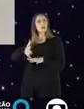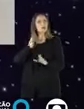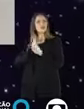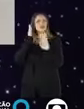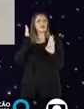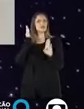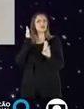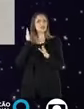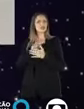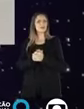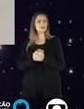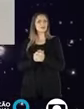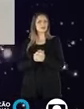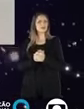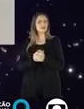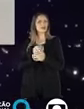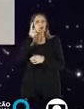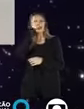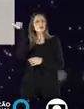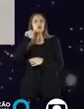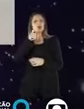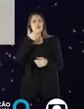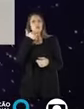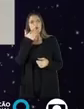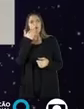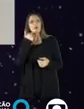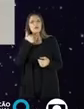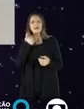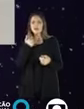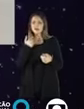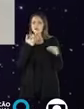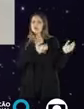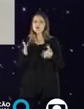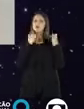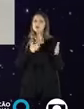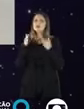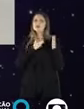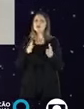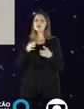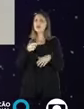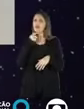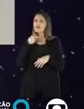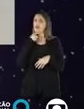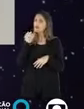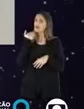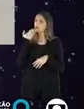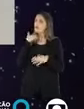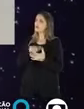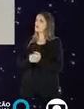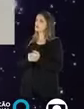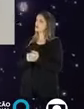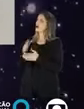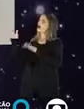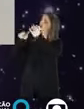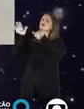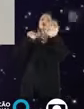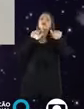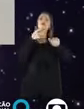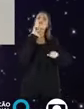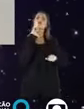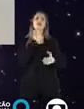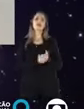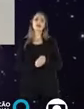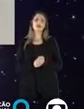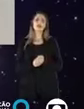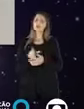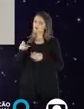um mês e meio aqui, que ninguém comia o que eles produziam, ninguém estava consumindo, os produtores. Aí meus parceiros, aí eu chamei todo mundo, falei, gente, vocês